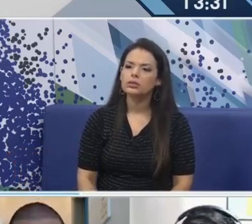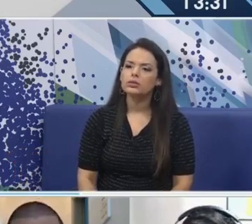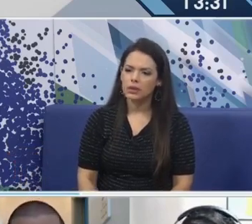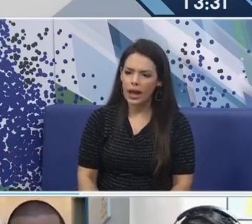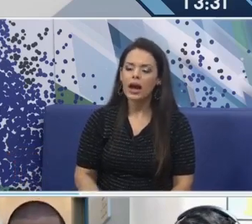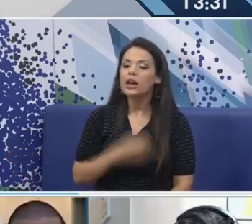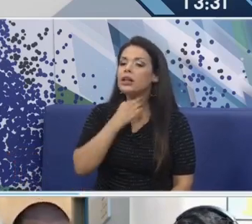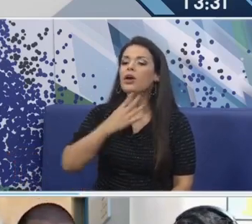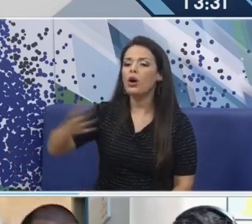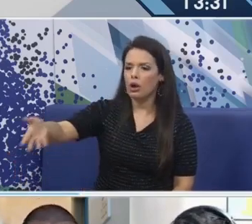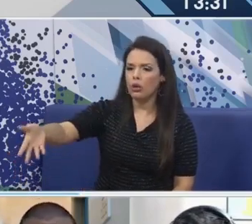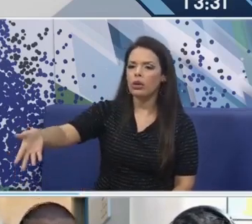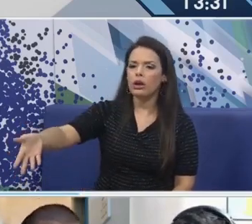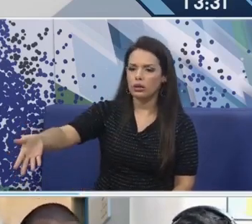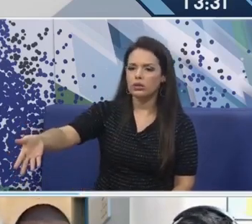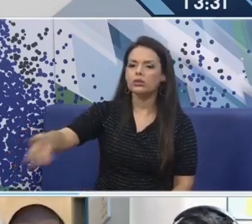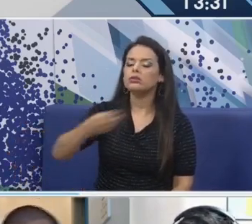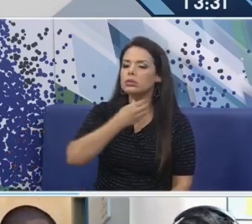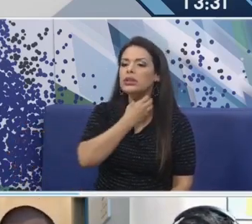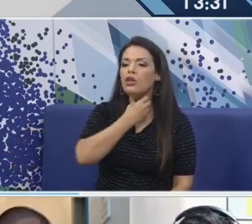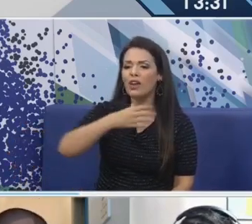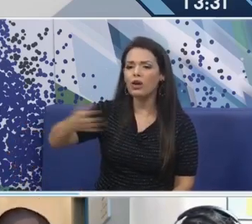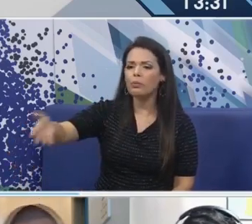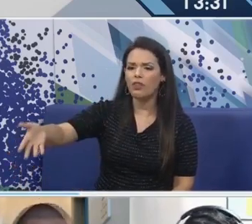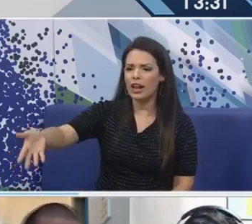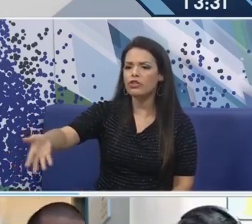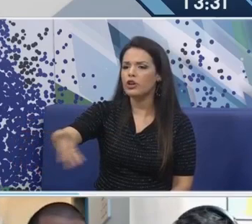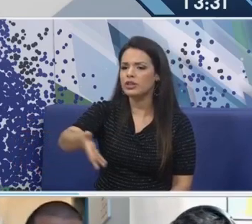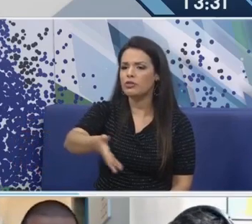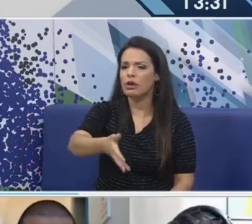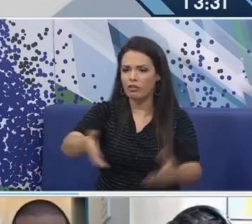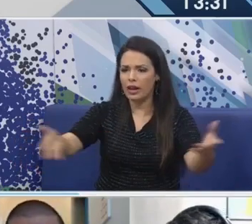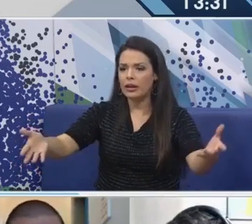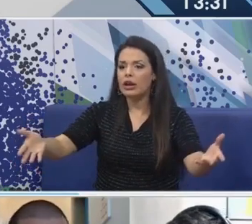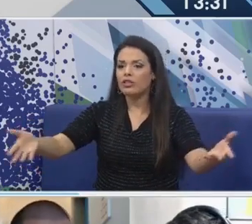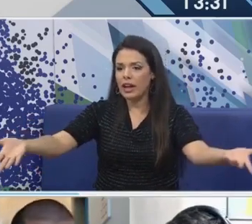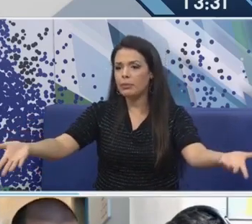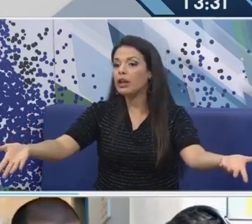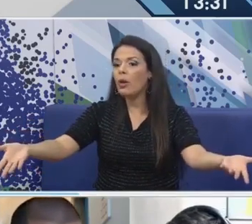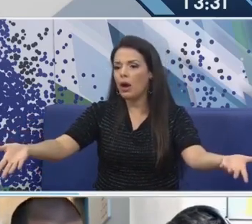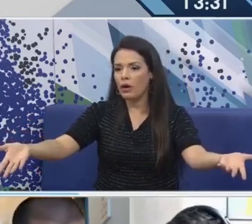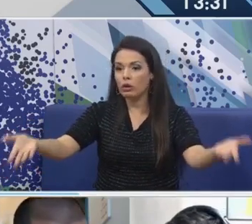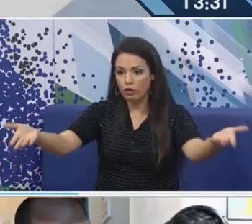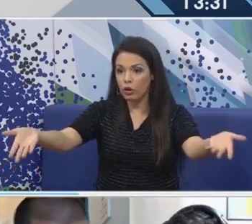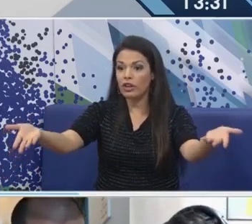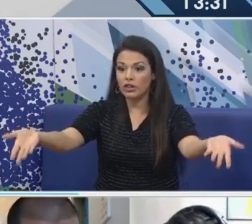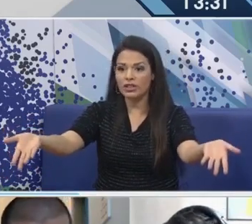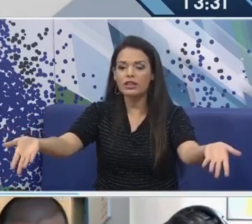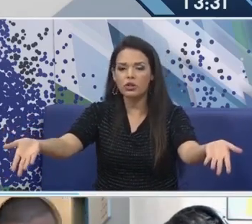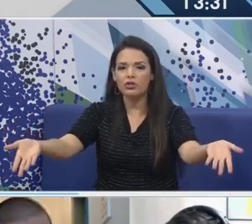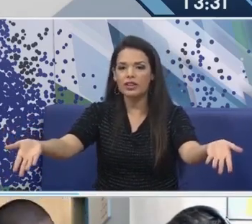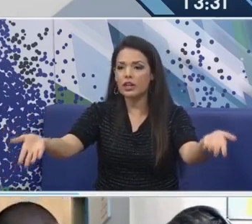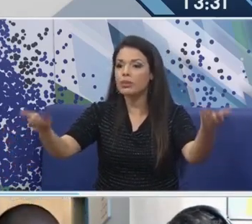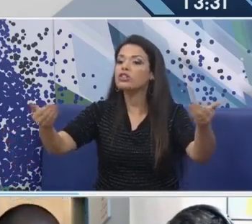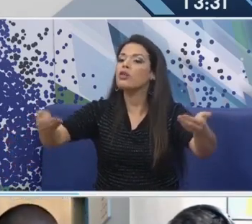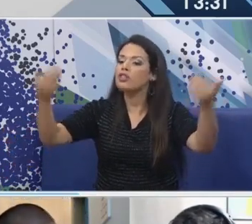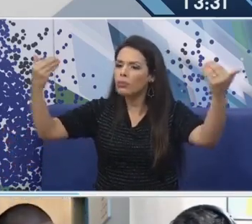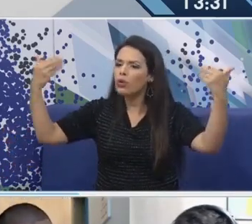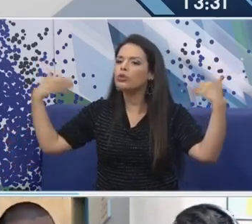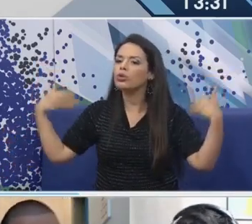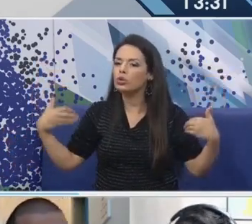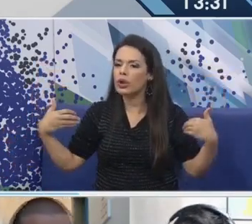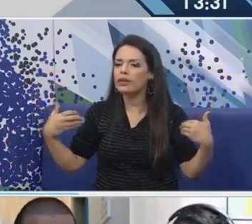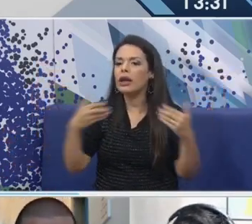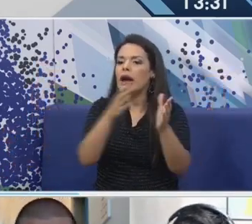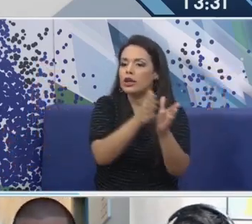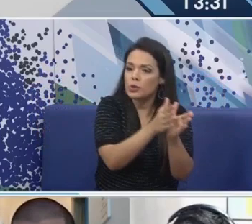falou, defendeu, ela foi bem, não, só que dessa vez ela falou uma e coisa... E eu falo, falei de você, falei que não foi o que vocês estão fazendo, mas que eu vi